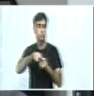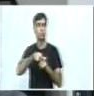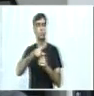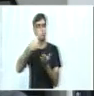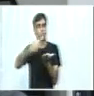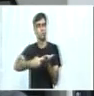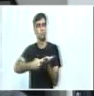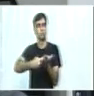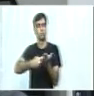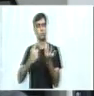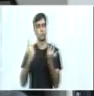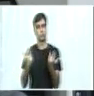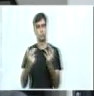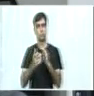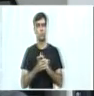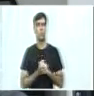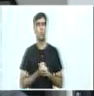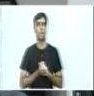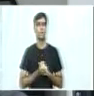mesma.